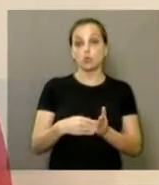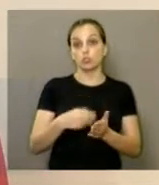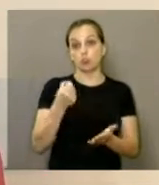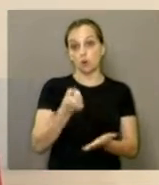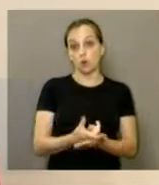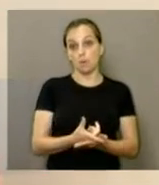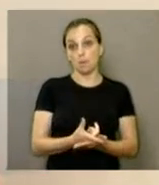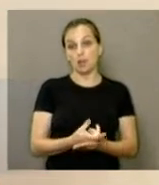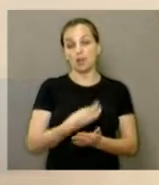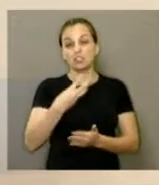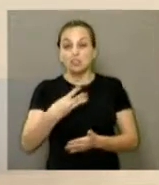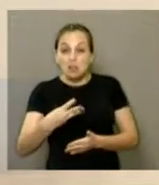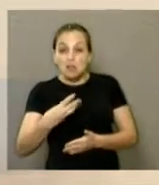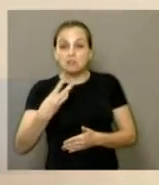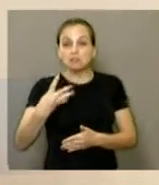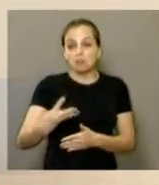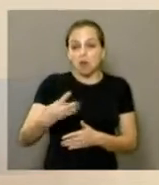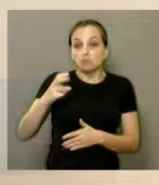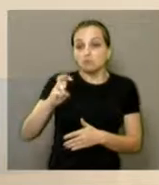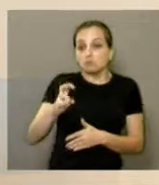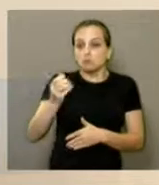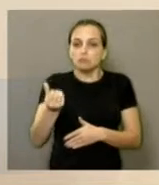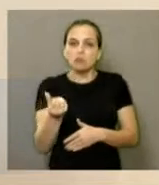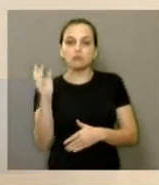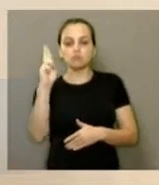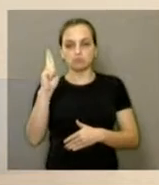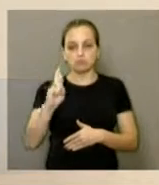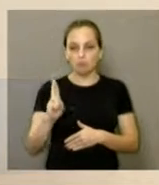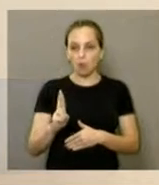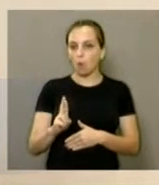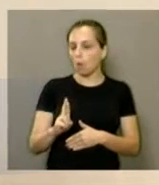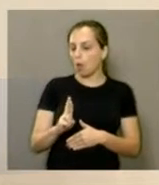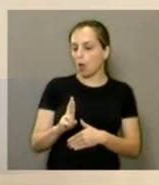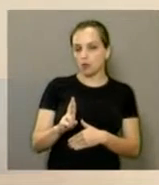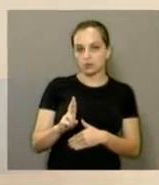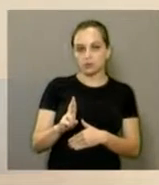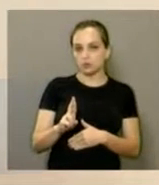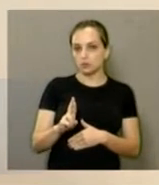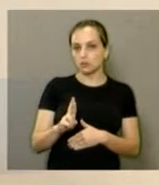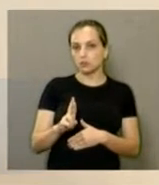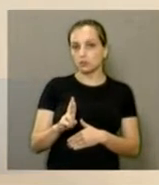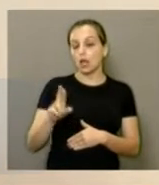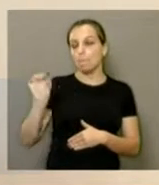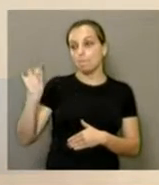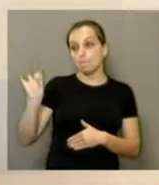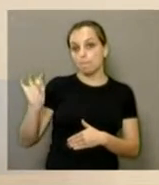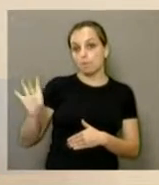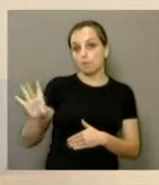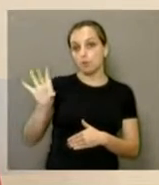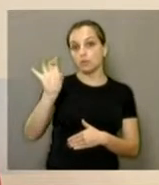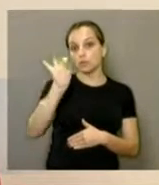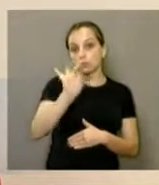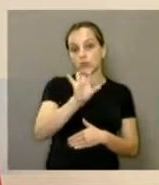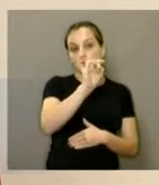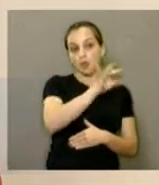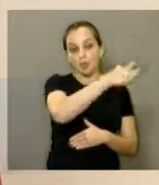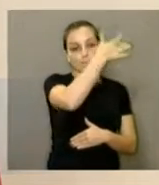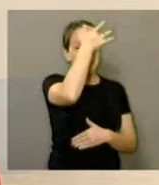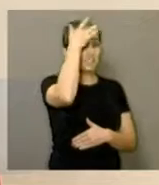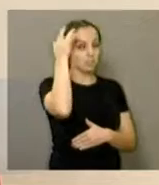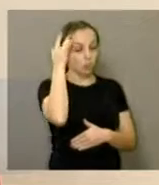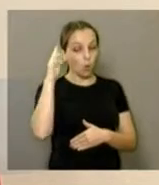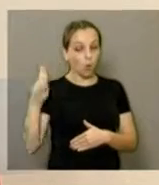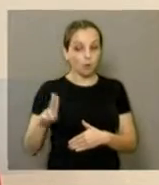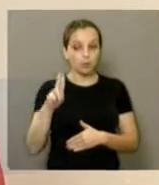Era R$ 3,00, R$ 5,00, R$ 6,00 no máximo por consumidor de água.